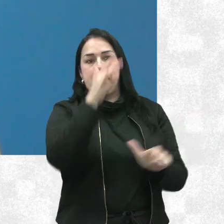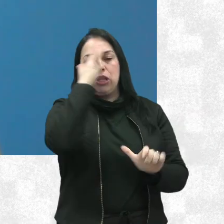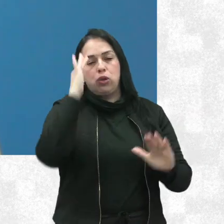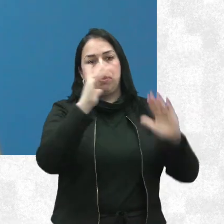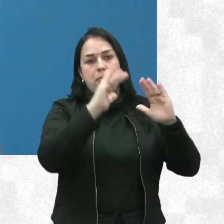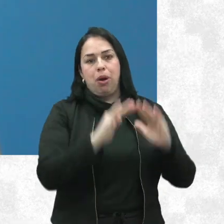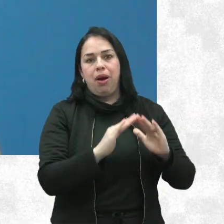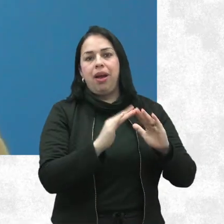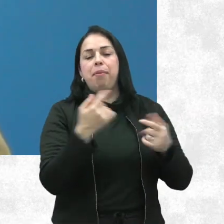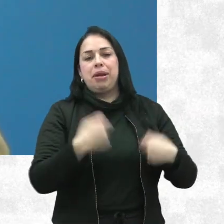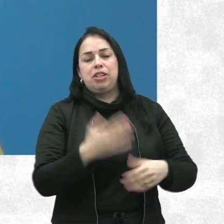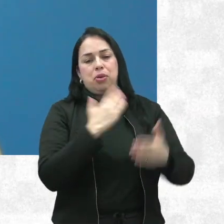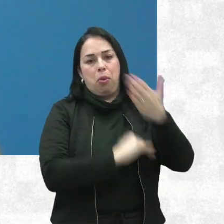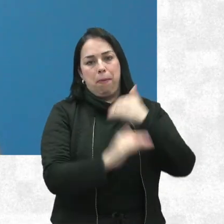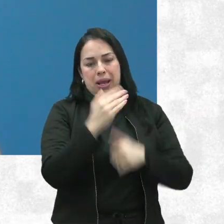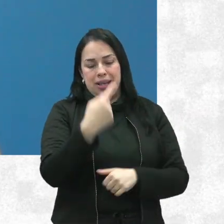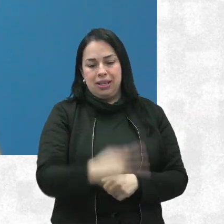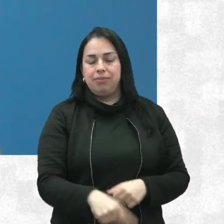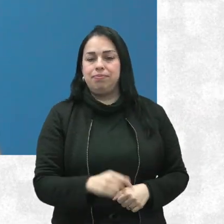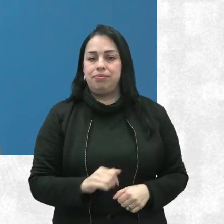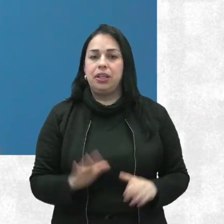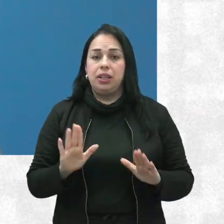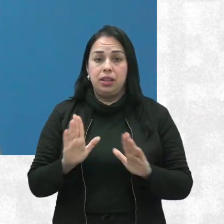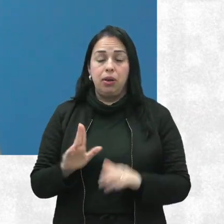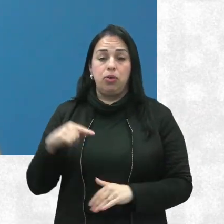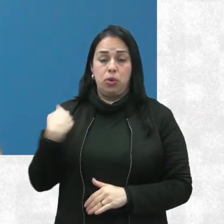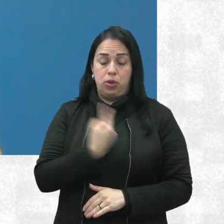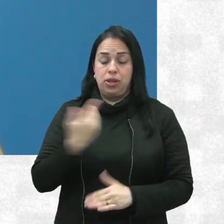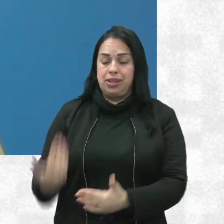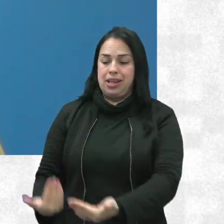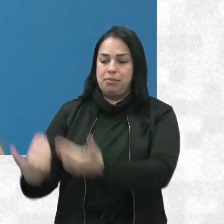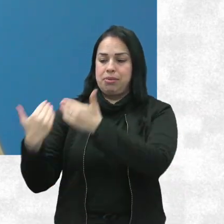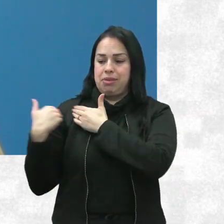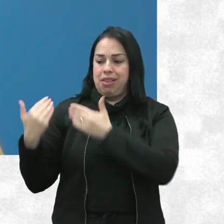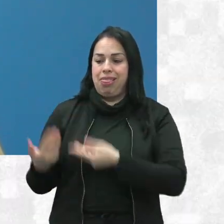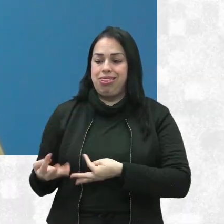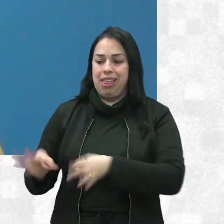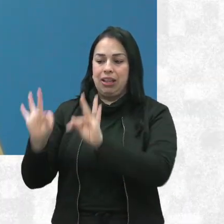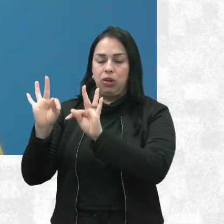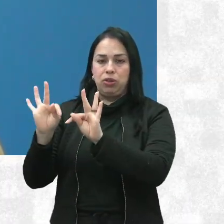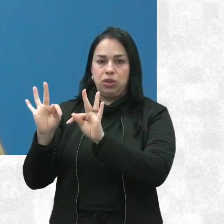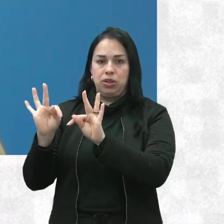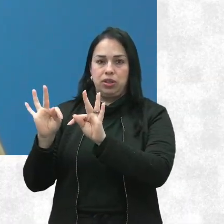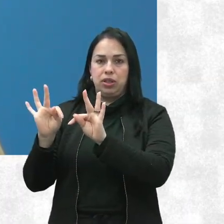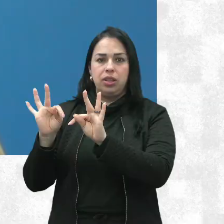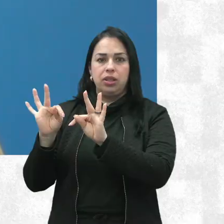nosso papel é fazer com que a tecnologia esteja